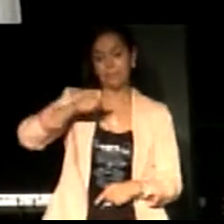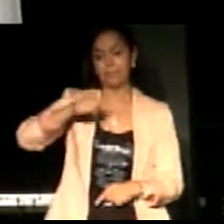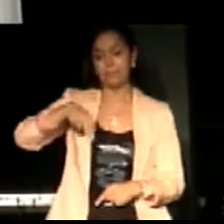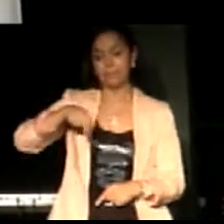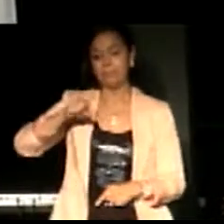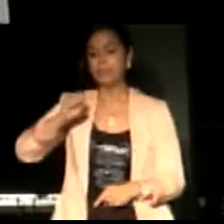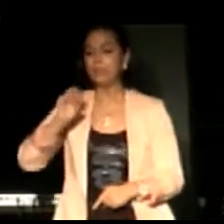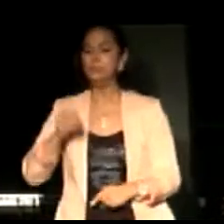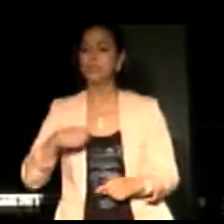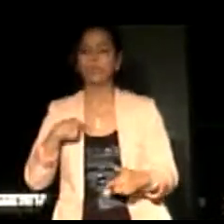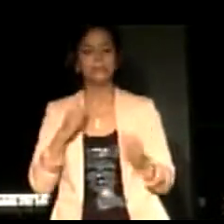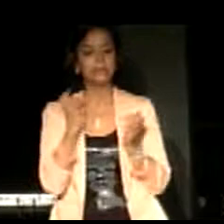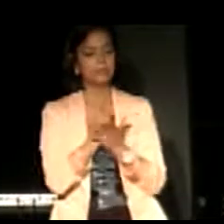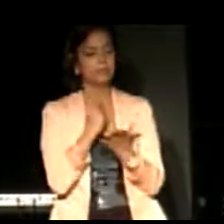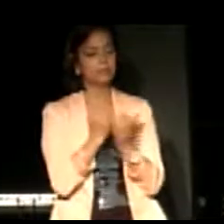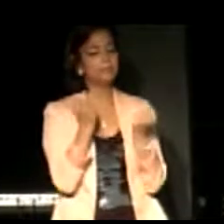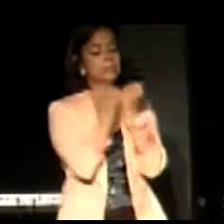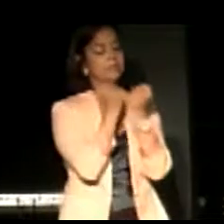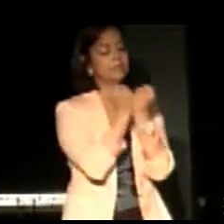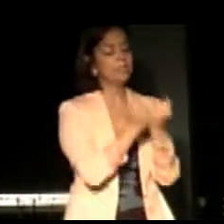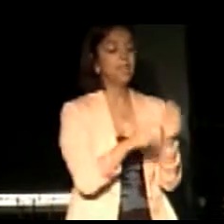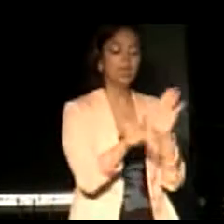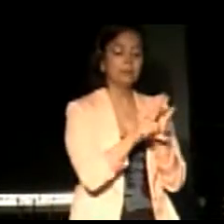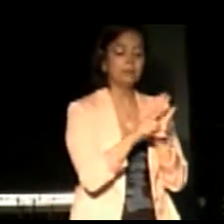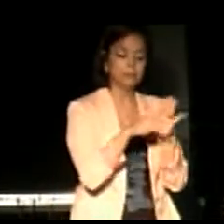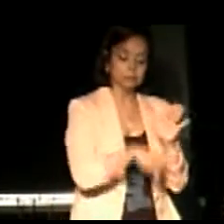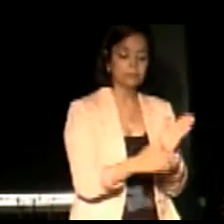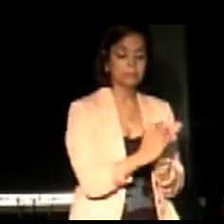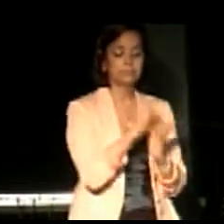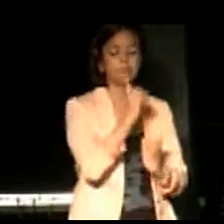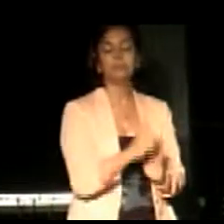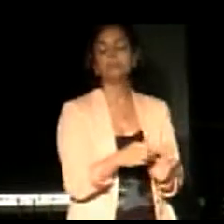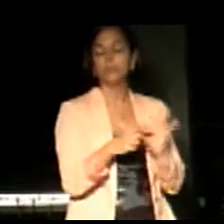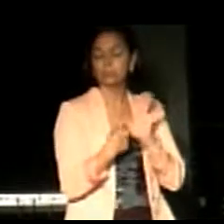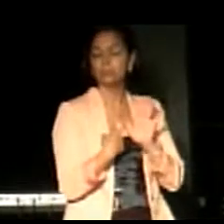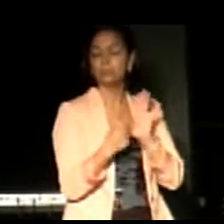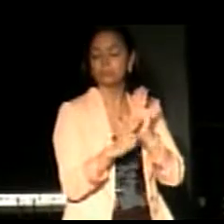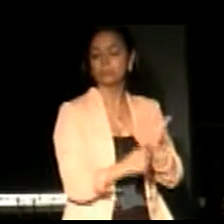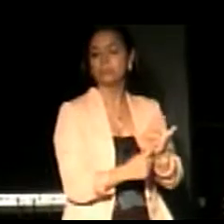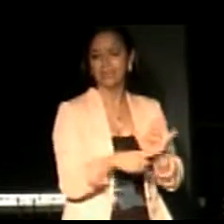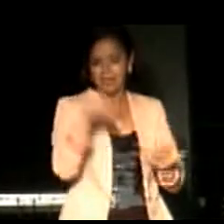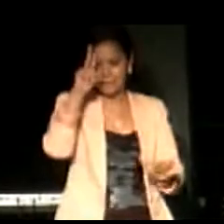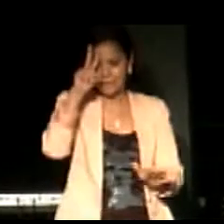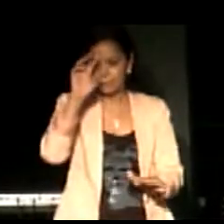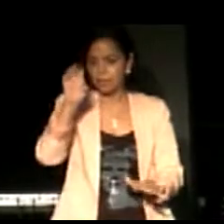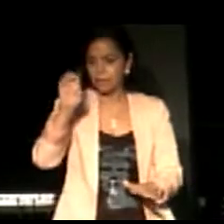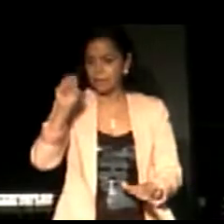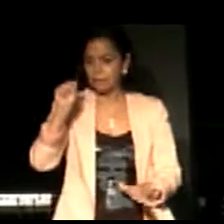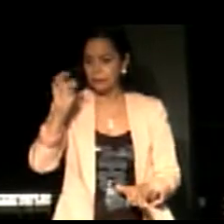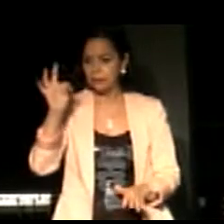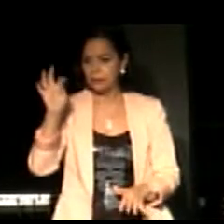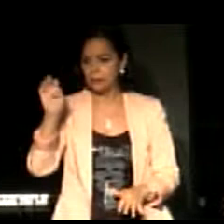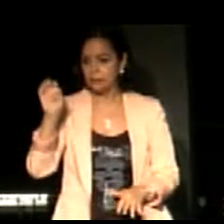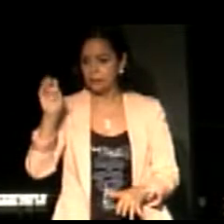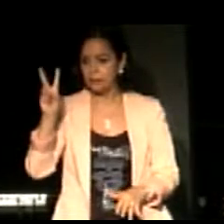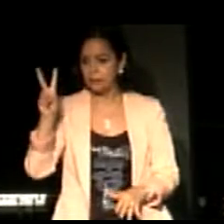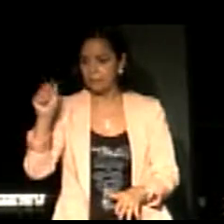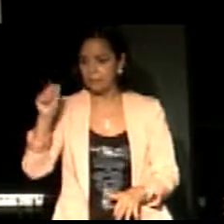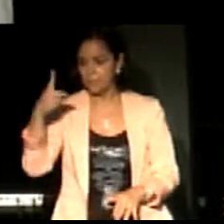defenderá ferrenhamente os princípios cristãos. Vocês se lembram de Estevão?